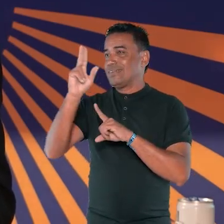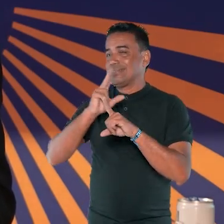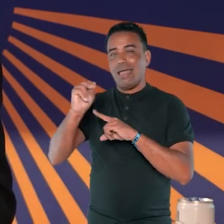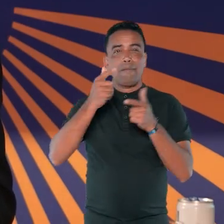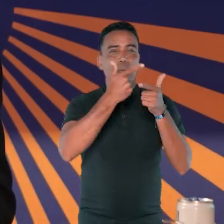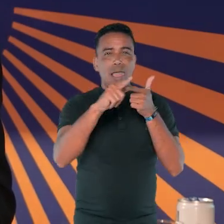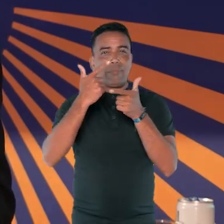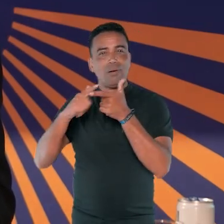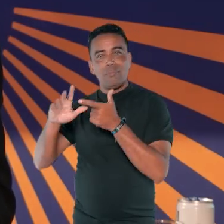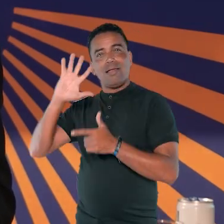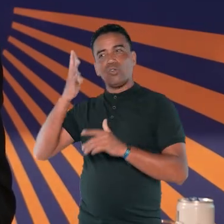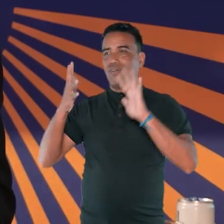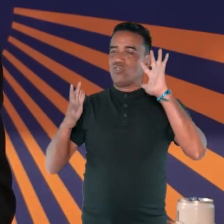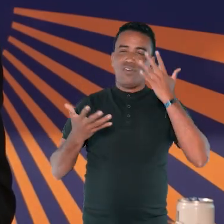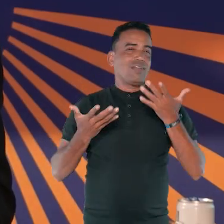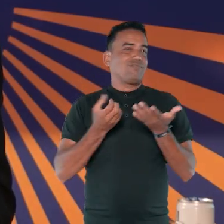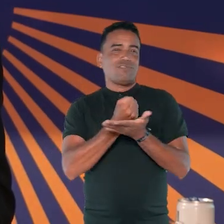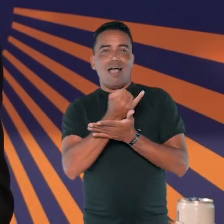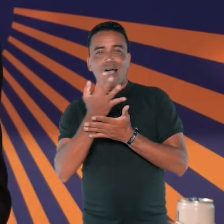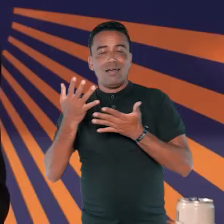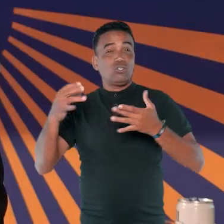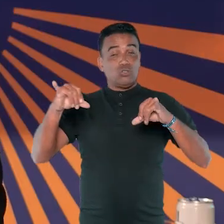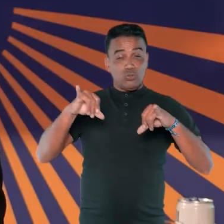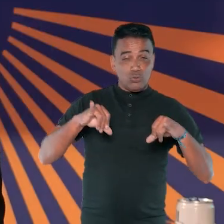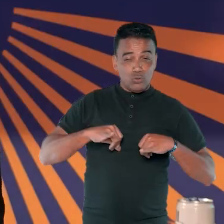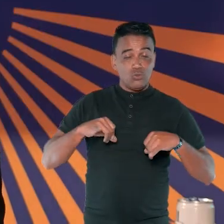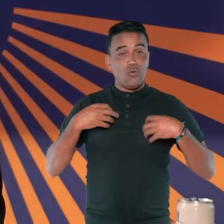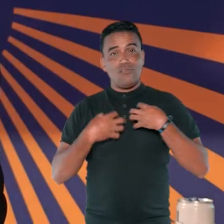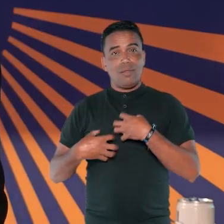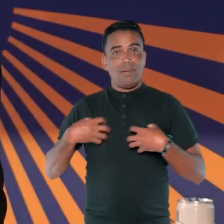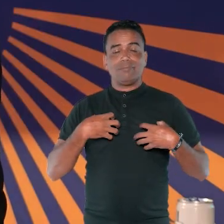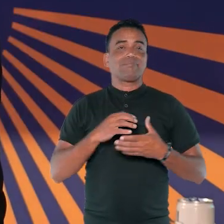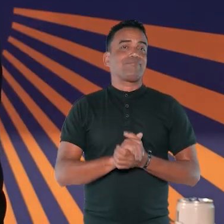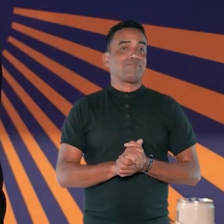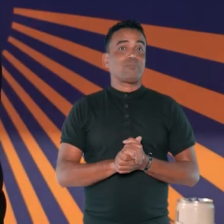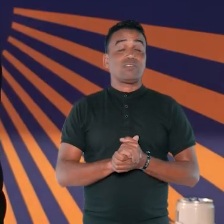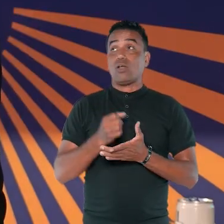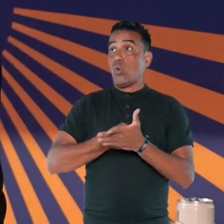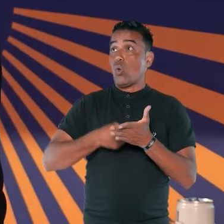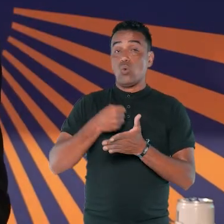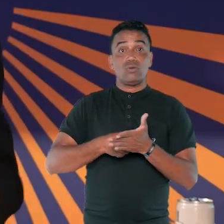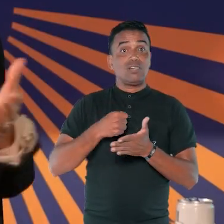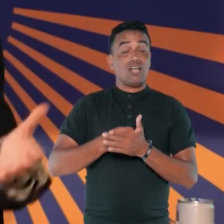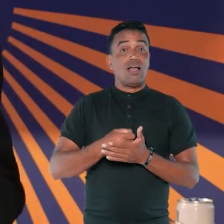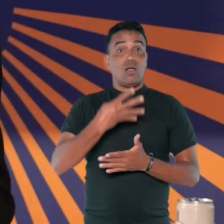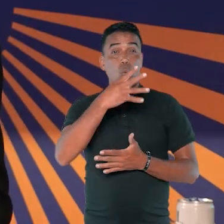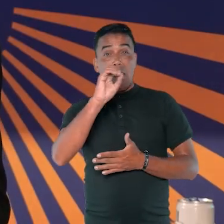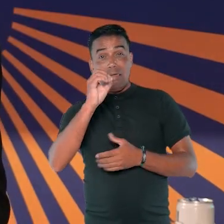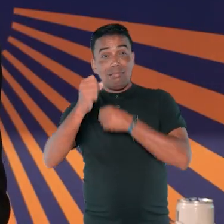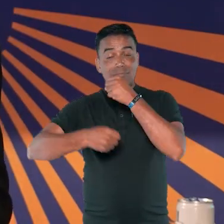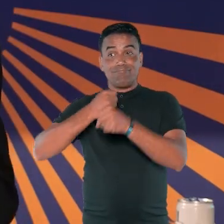percalços, muito sofrimento. Estamos numa luta, realmente, agora são quase 4 décadas daquela que a